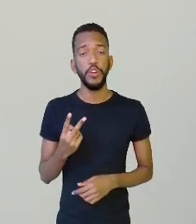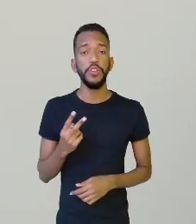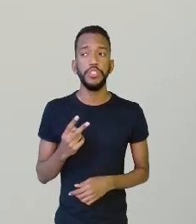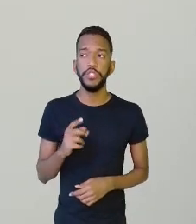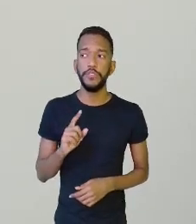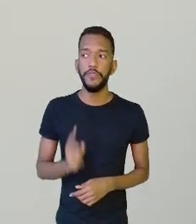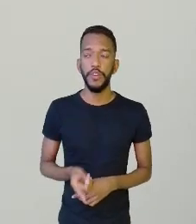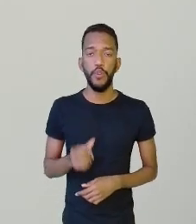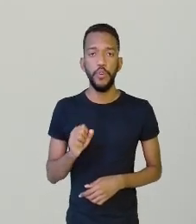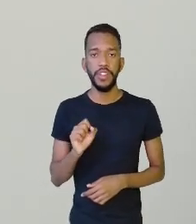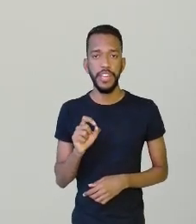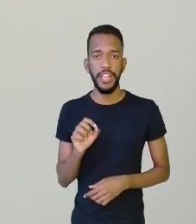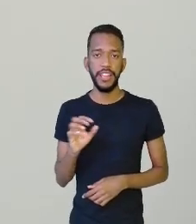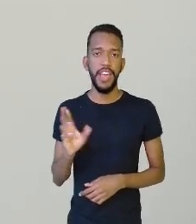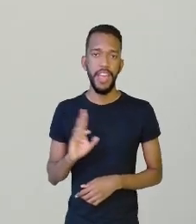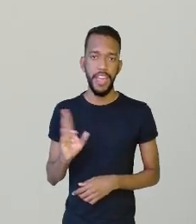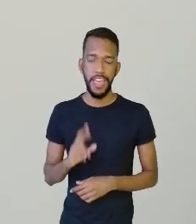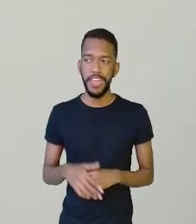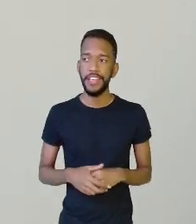92,80.